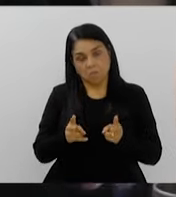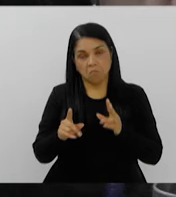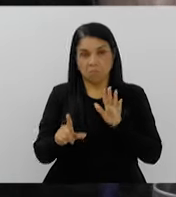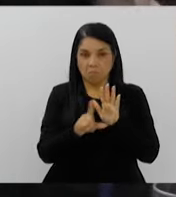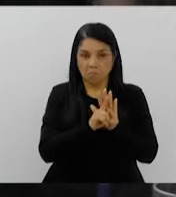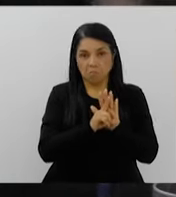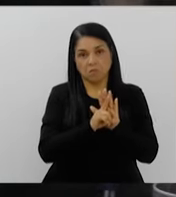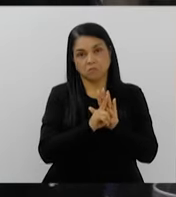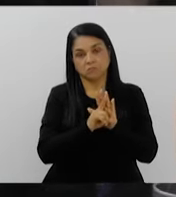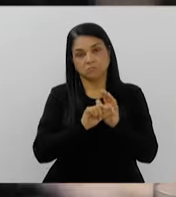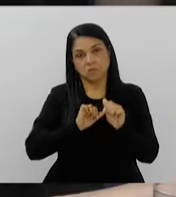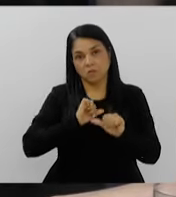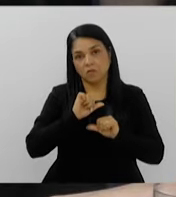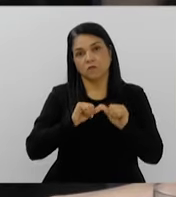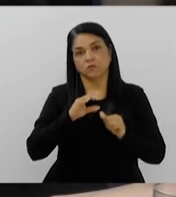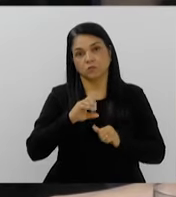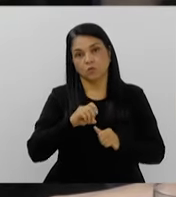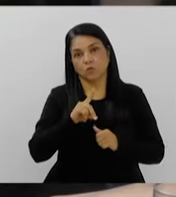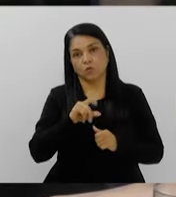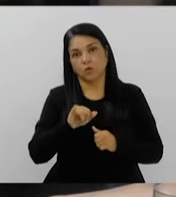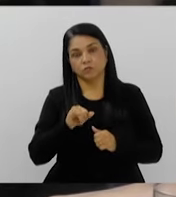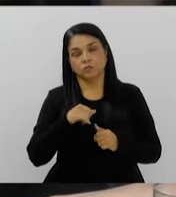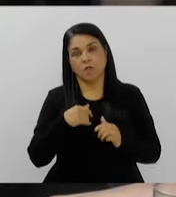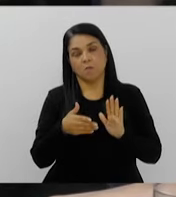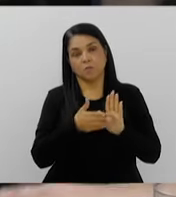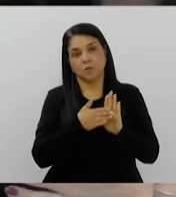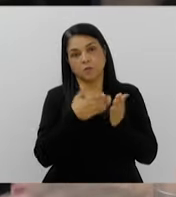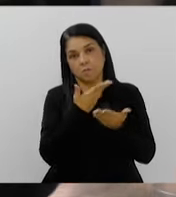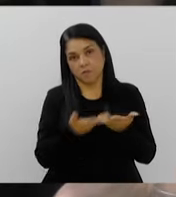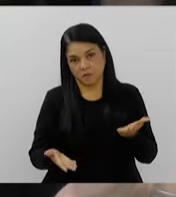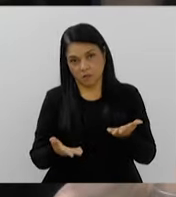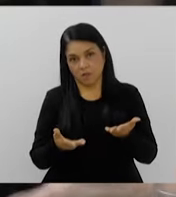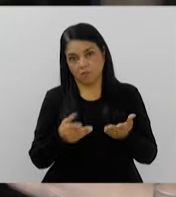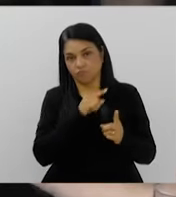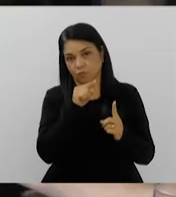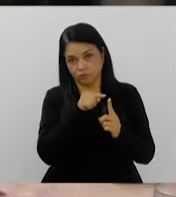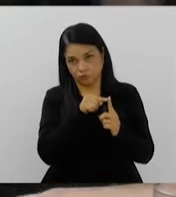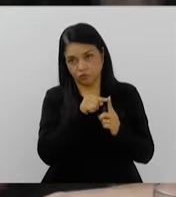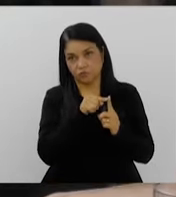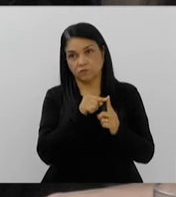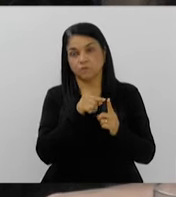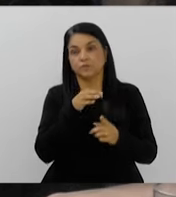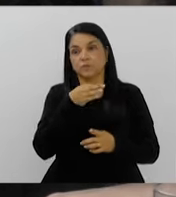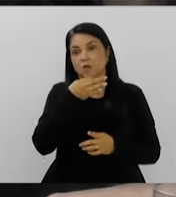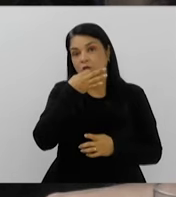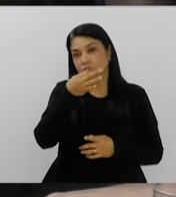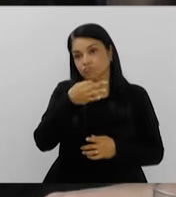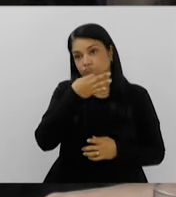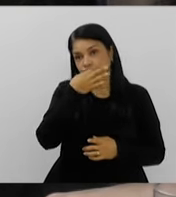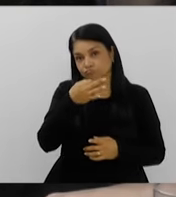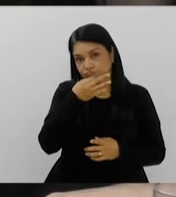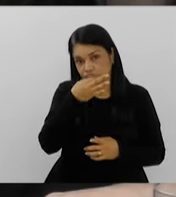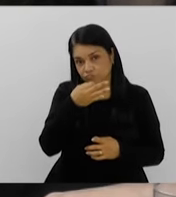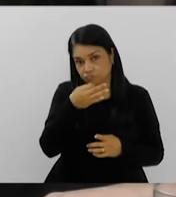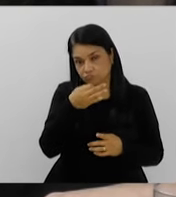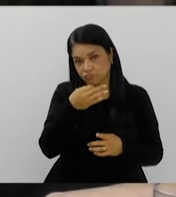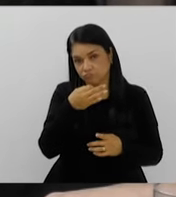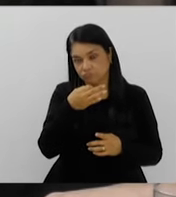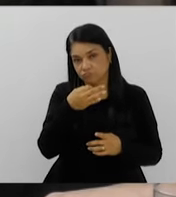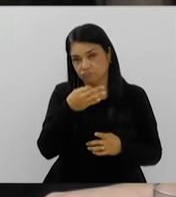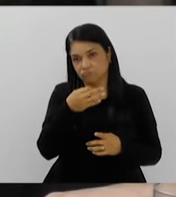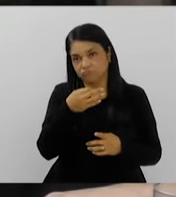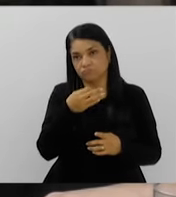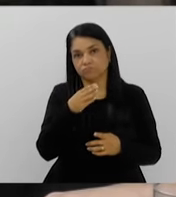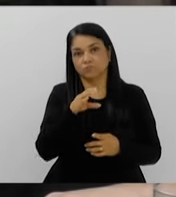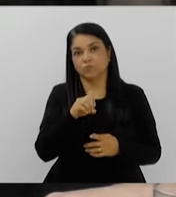Código. Sim, mas olha e as só. Propostas perderem seu objeto. Então, essa sugestão de sobrestamento não contempla? Não.